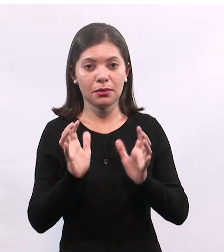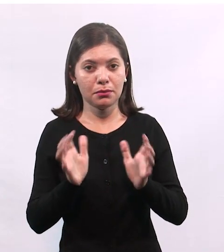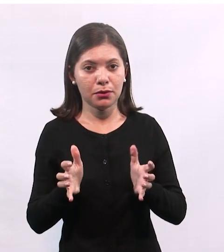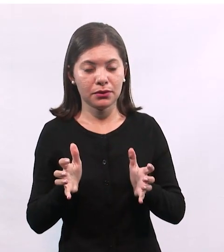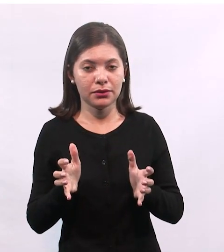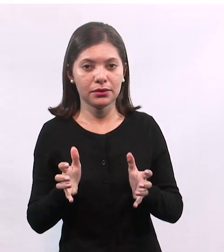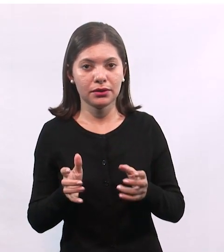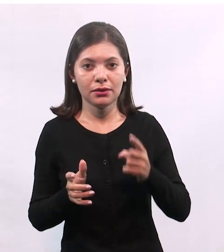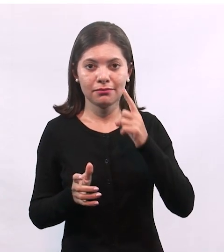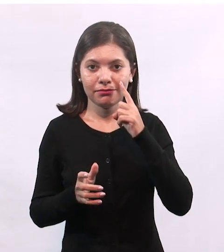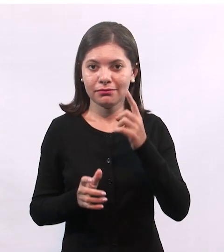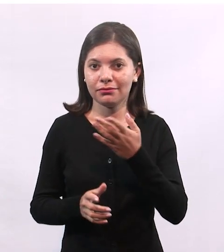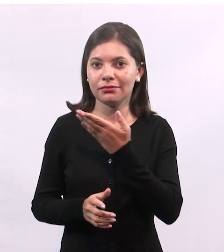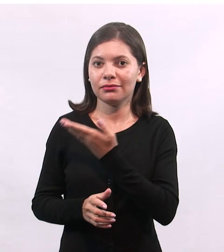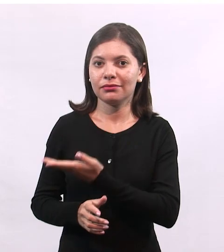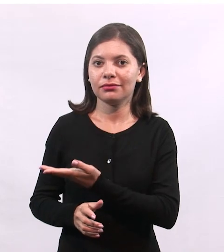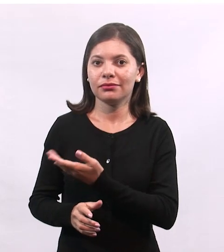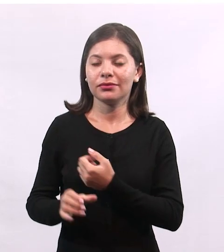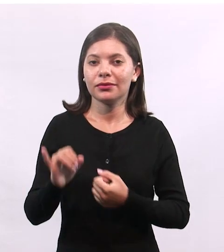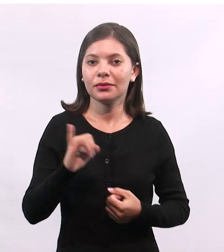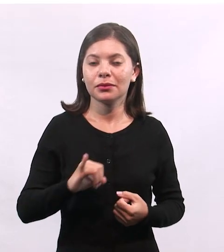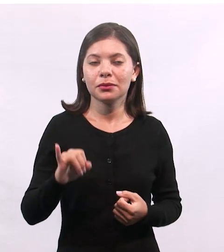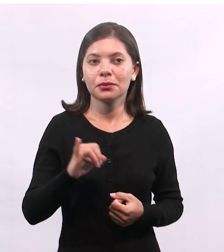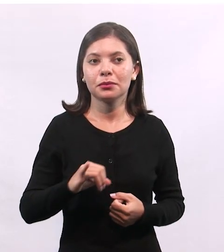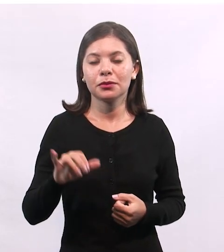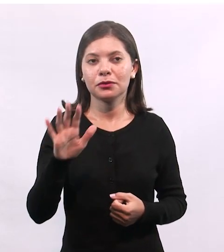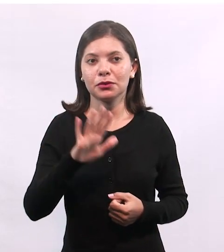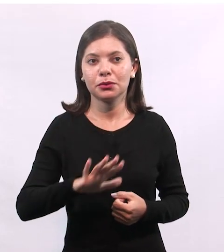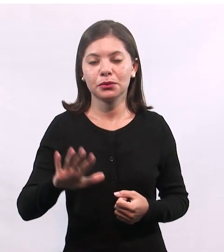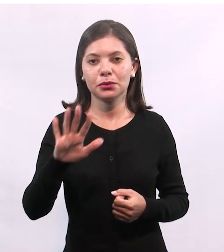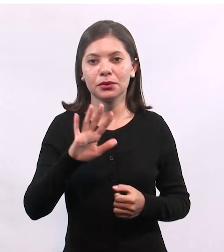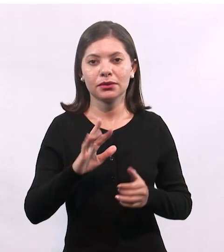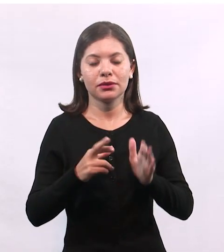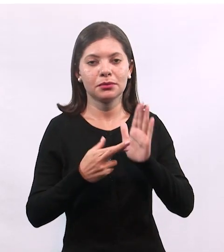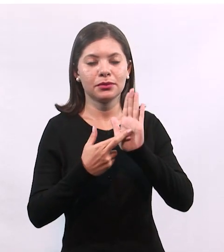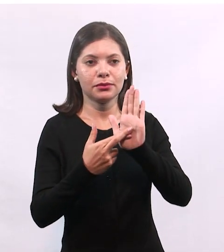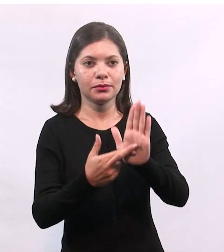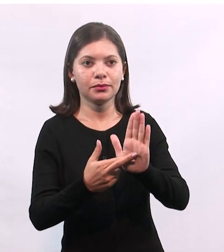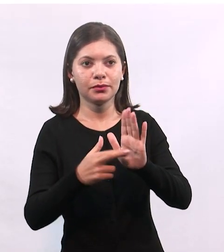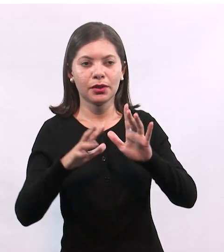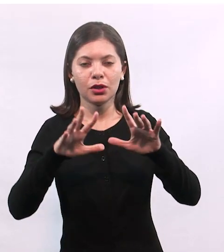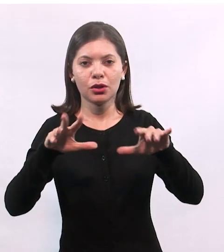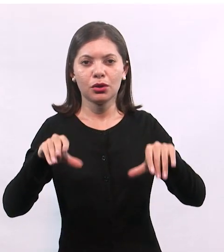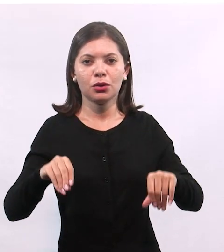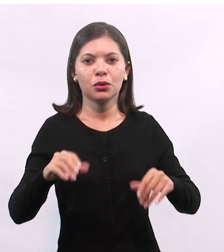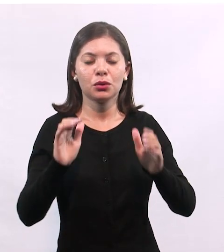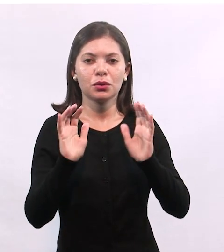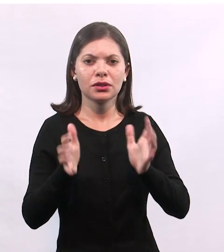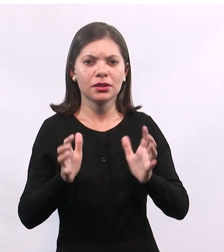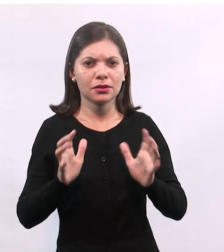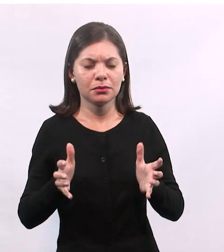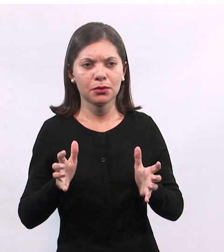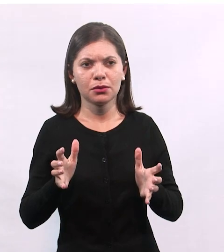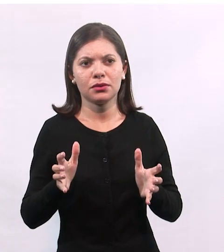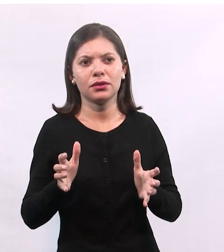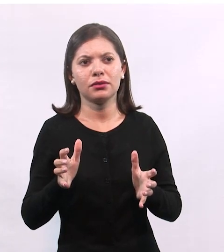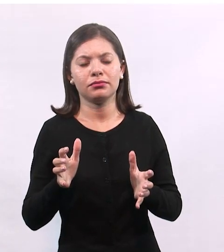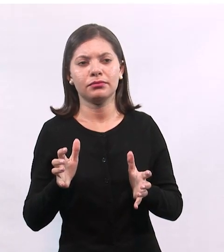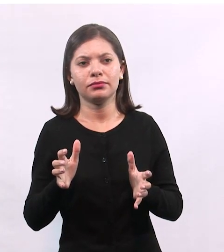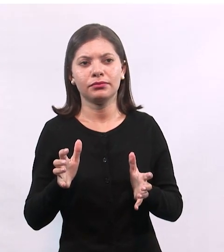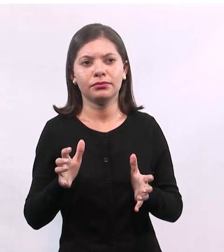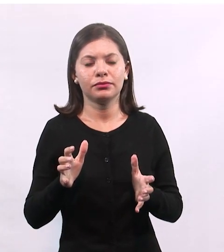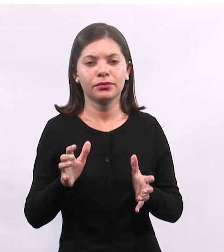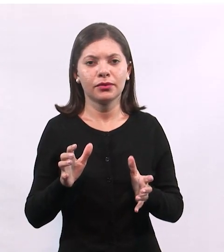conforme a nossa figura aqui eu tenho uma representação vamos assumir que todas as bolas são do mesmo tamanho